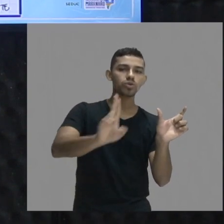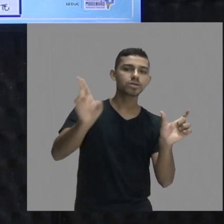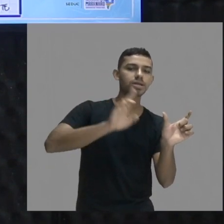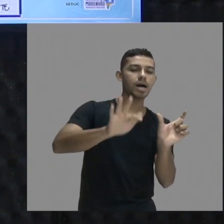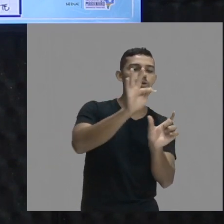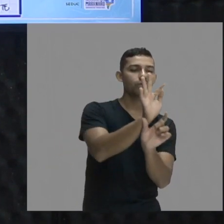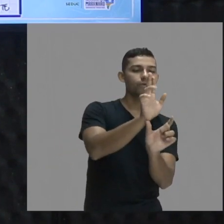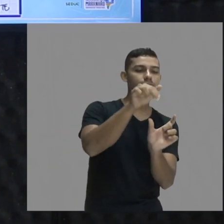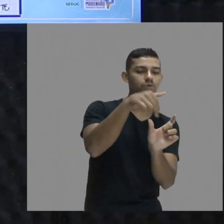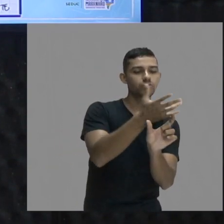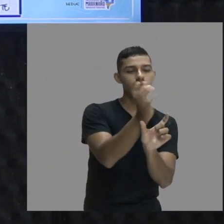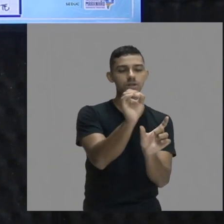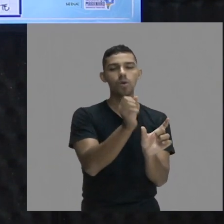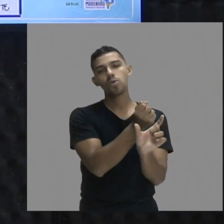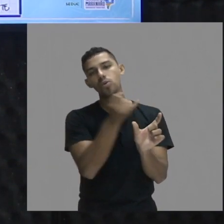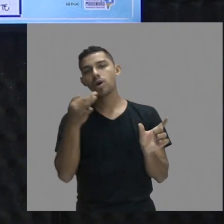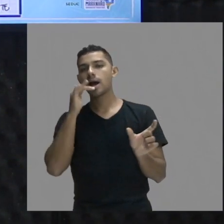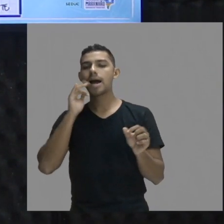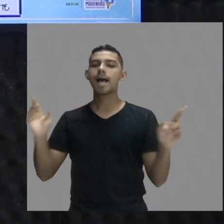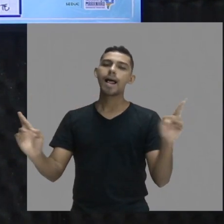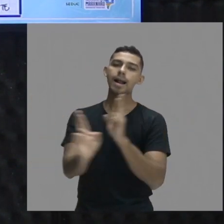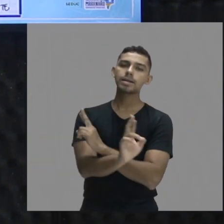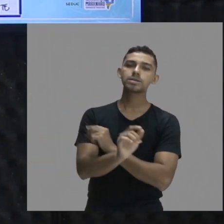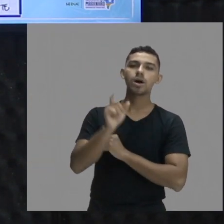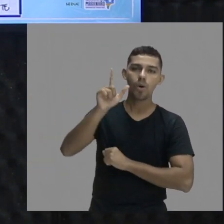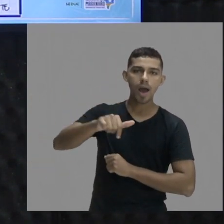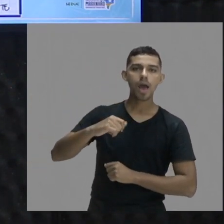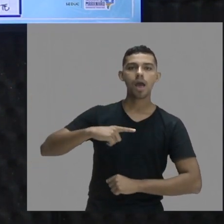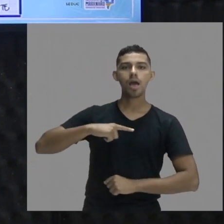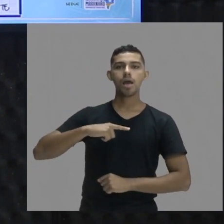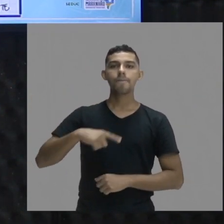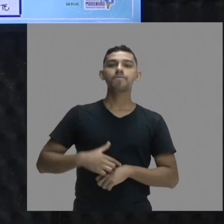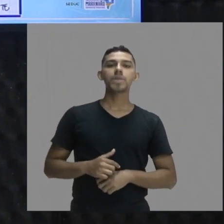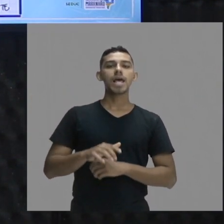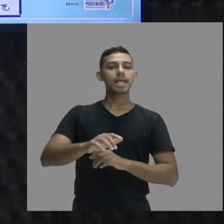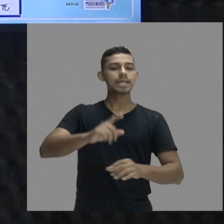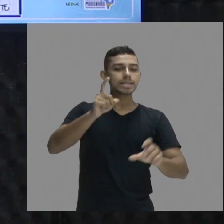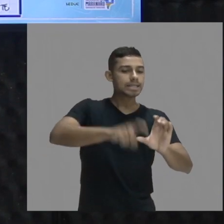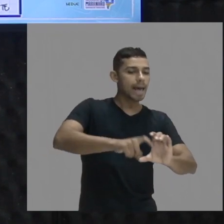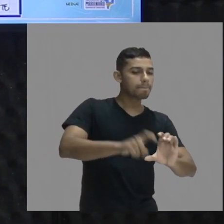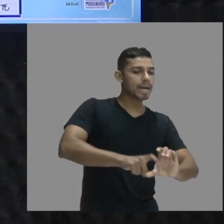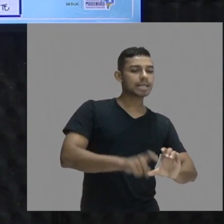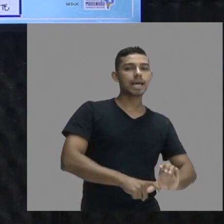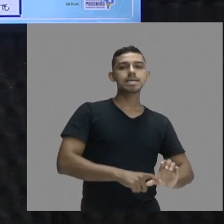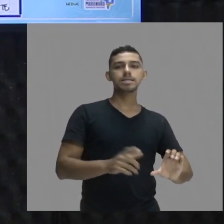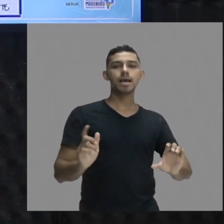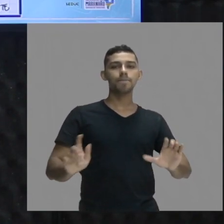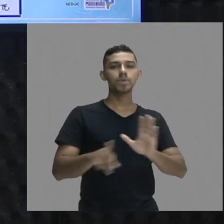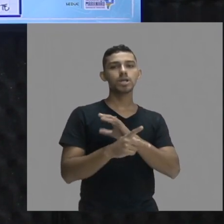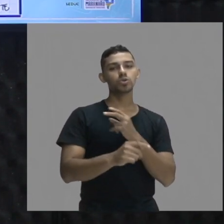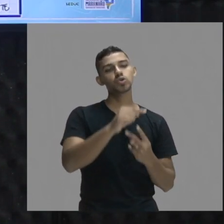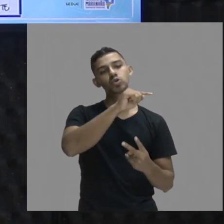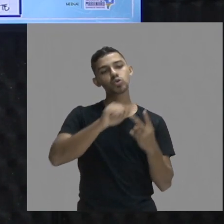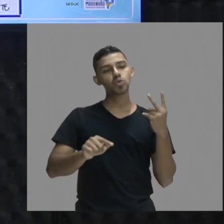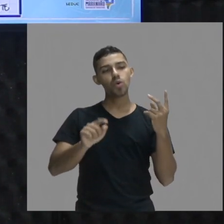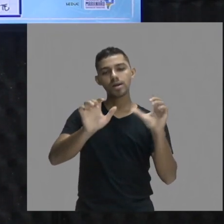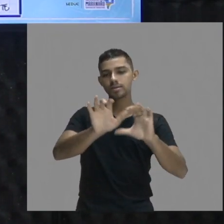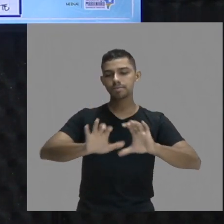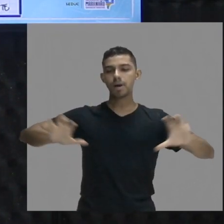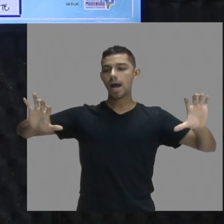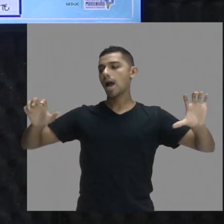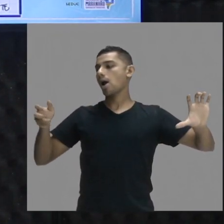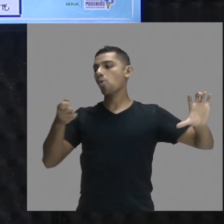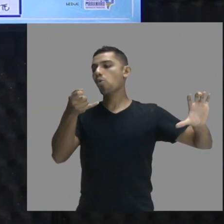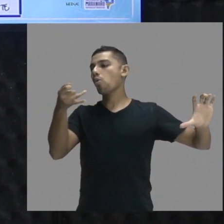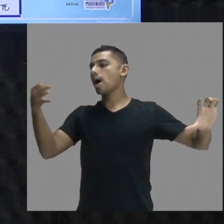nessa relaçãozinha a gente percebe, galera, que existe aí uma relação de dependência, né? Você tem duas grandezas que uma